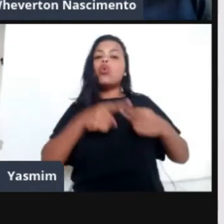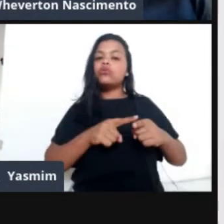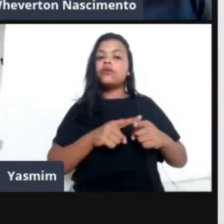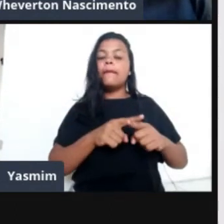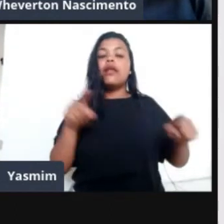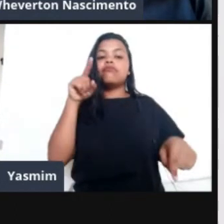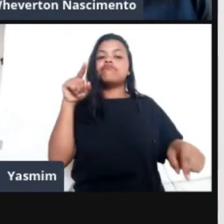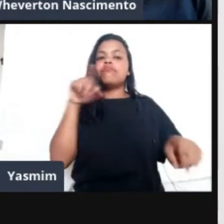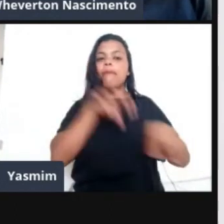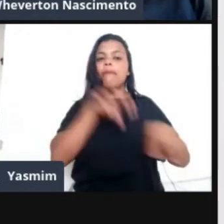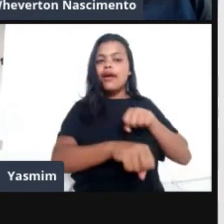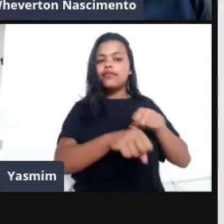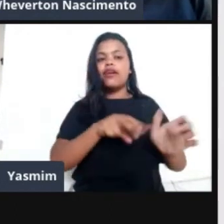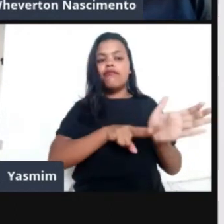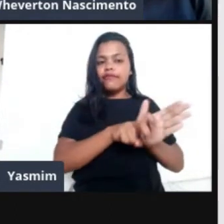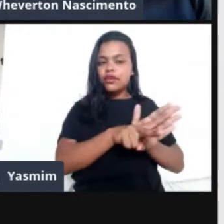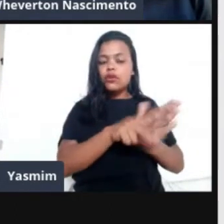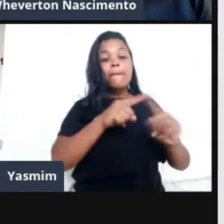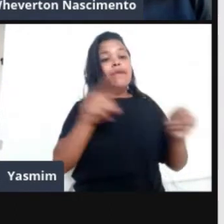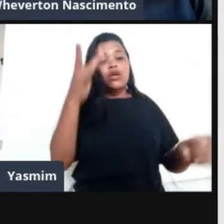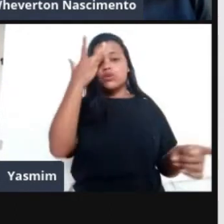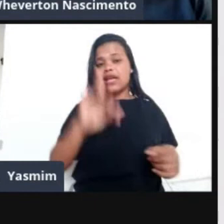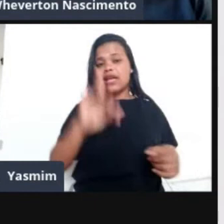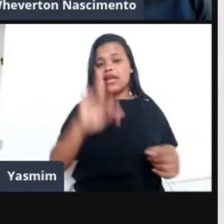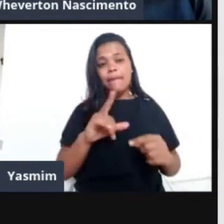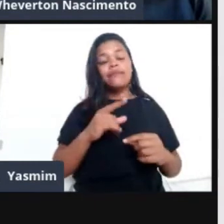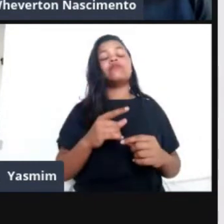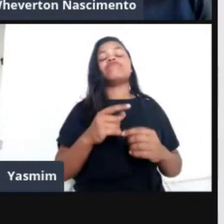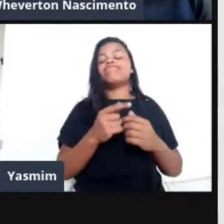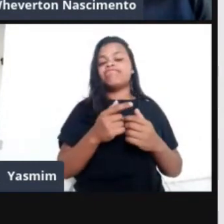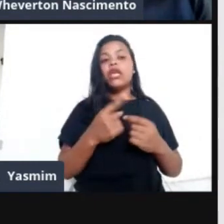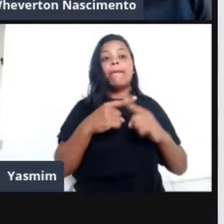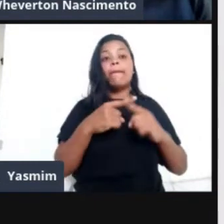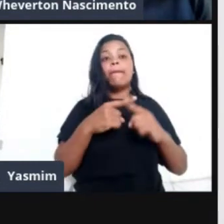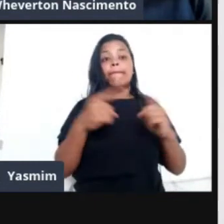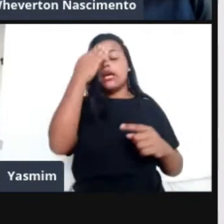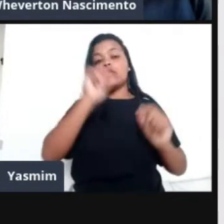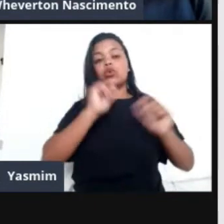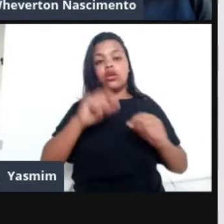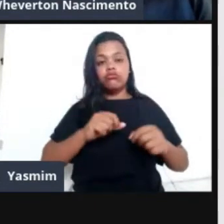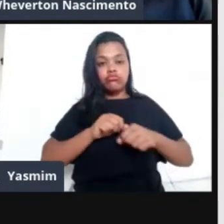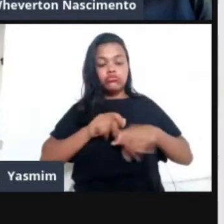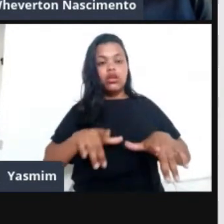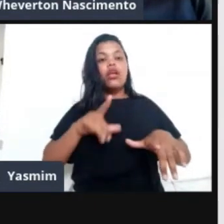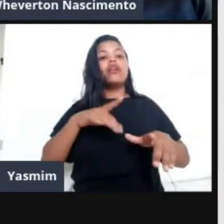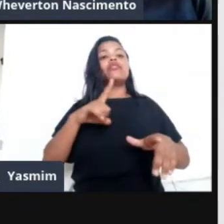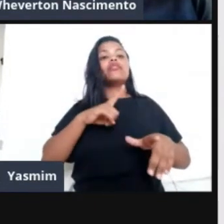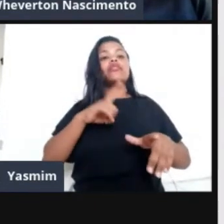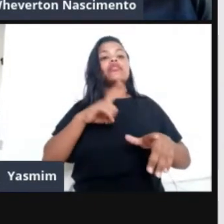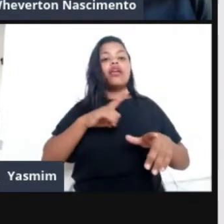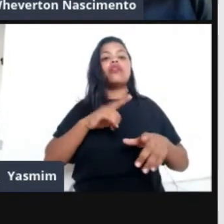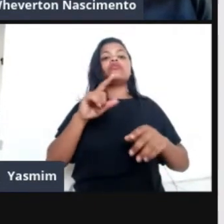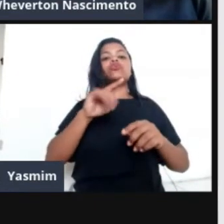sabe. O que é sabido é que essa doença ela vai provocar o que é conhecido como tempestade de citocinas. Então, algumas células,